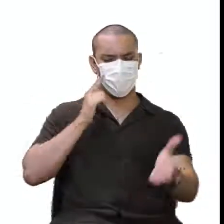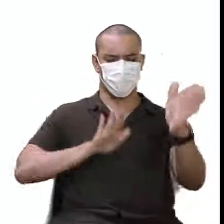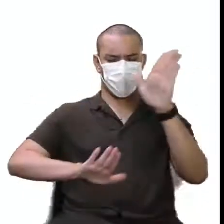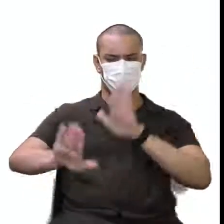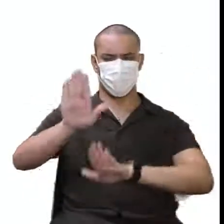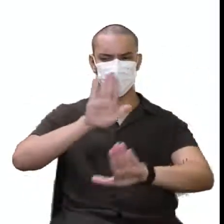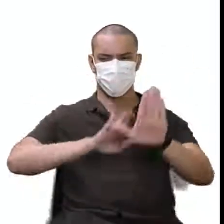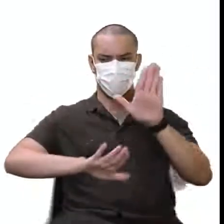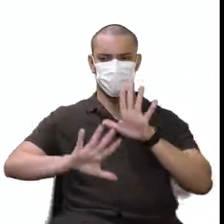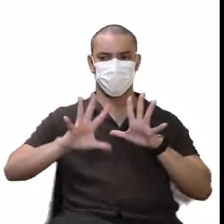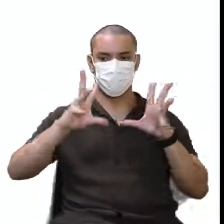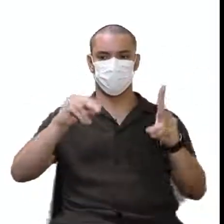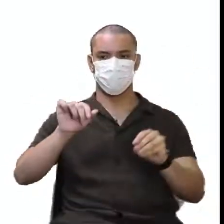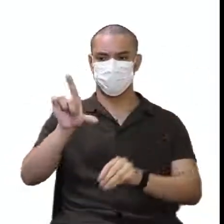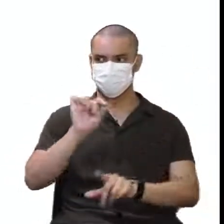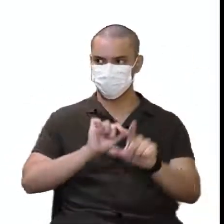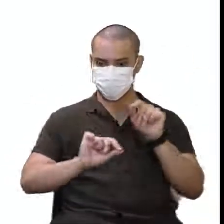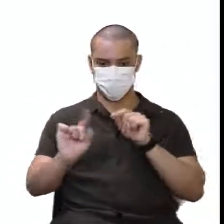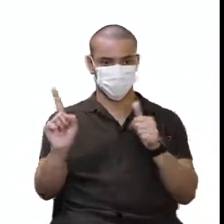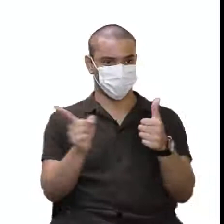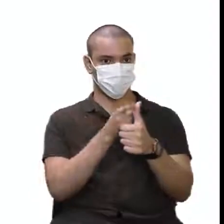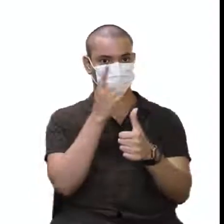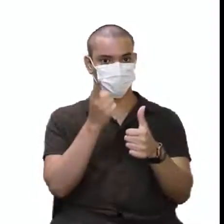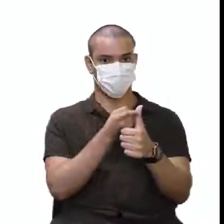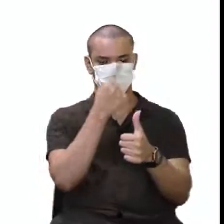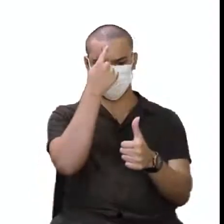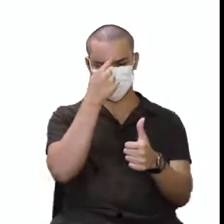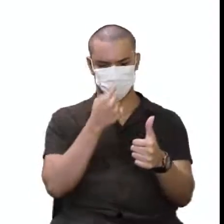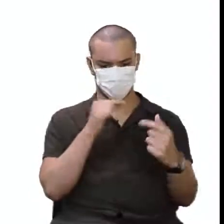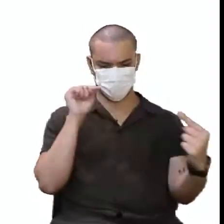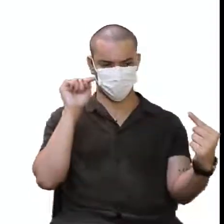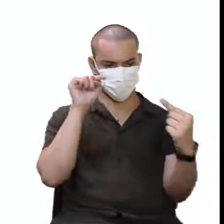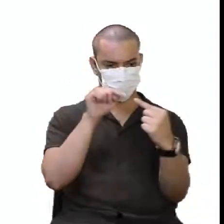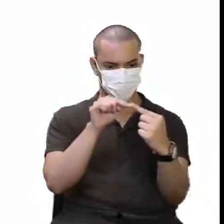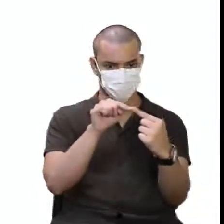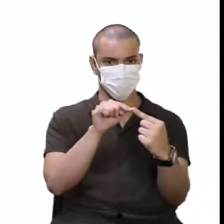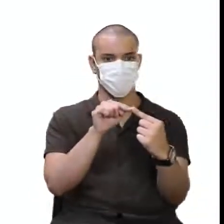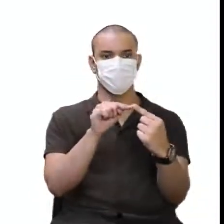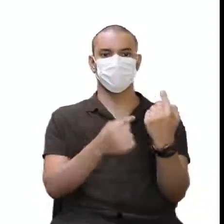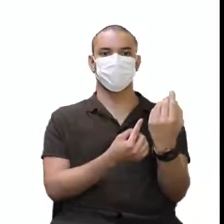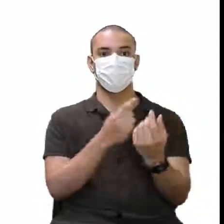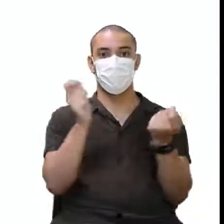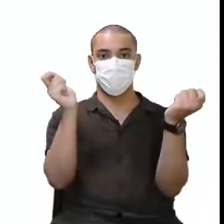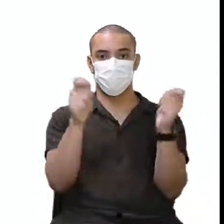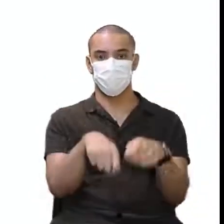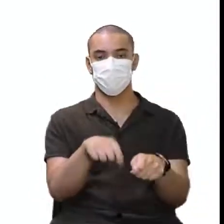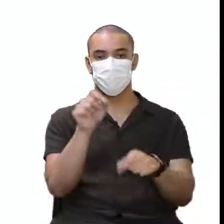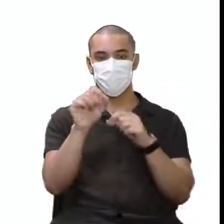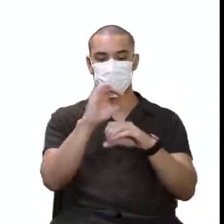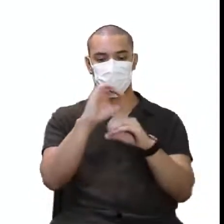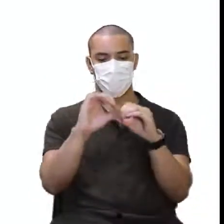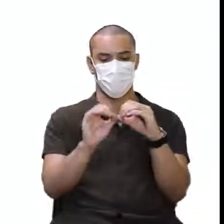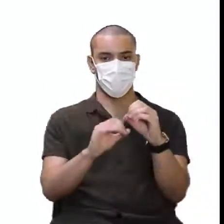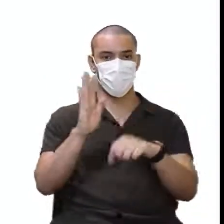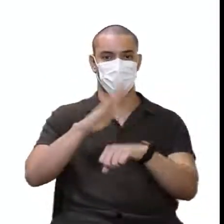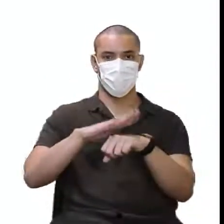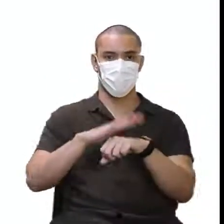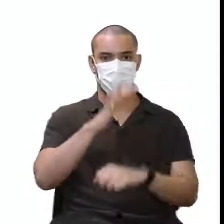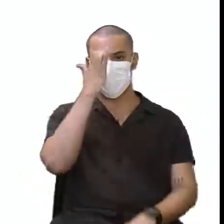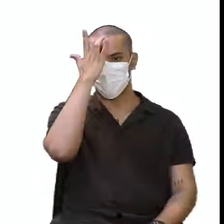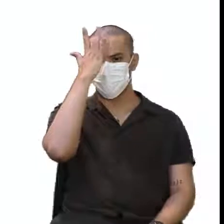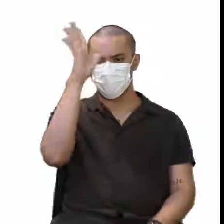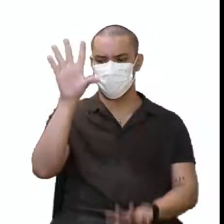toda essa seleção. Primeiro, da espécie, de ser uma espécie que permite autofecundação, ou seja, de